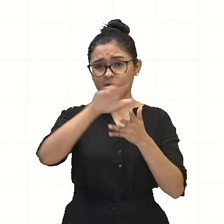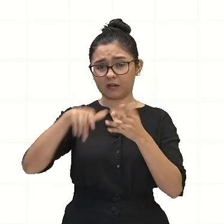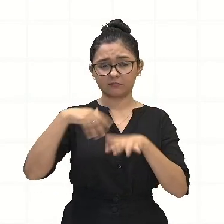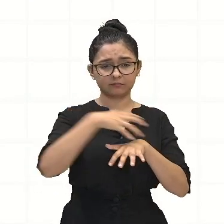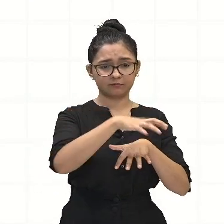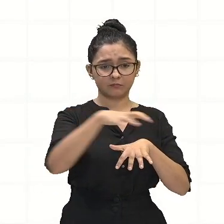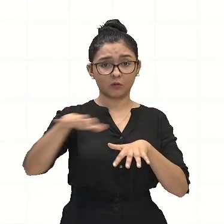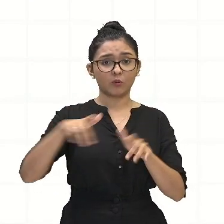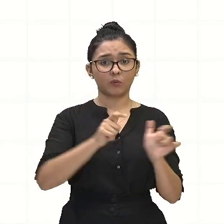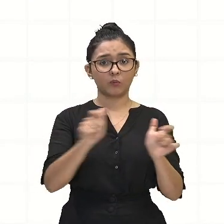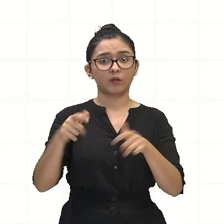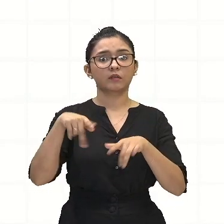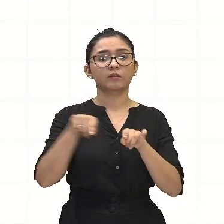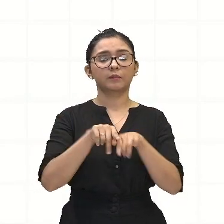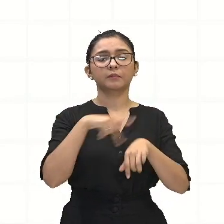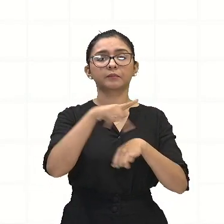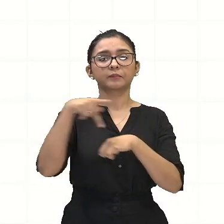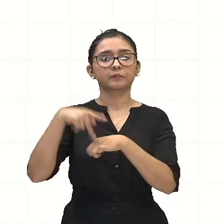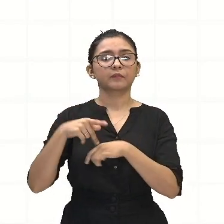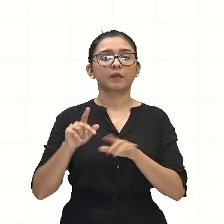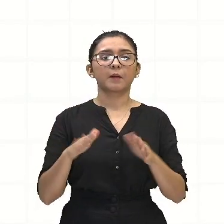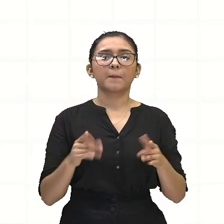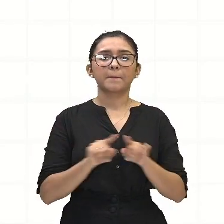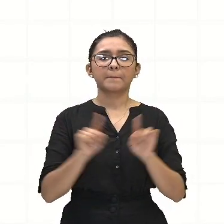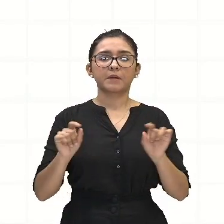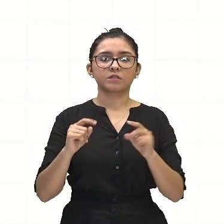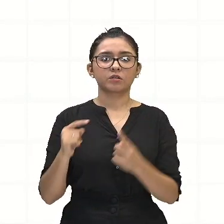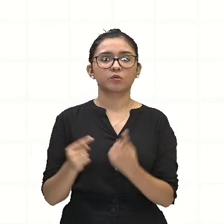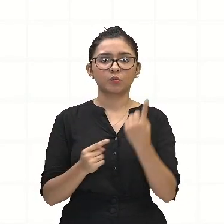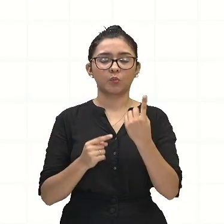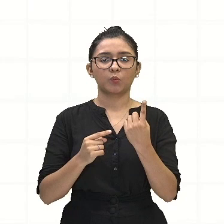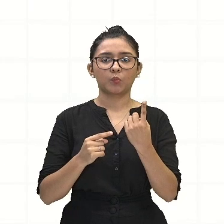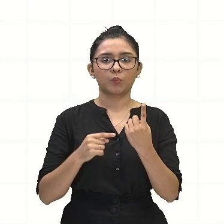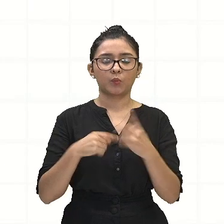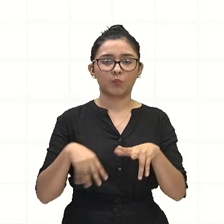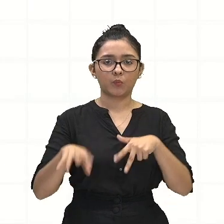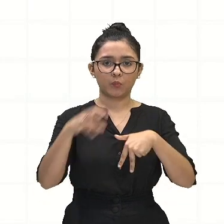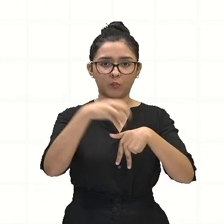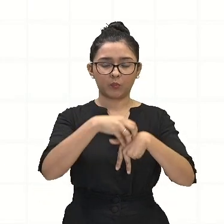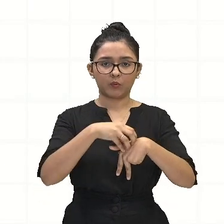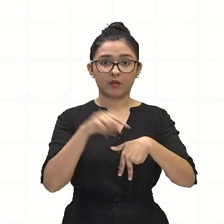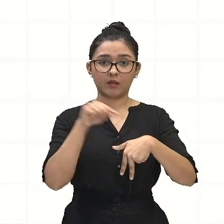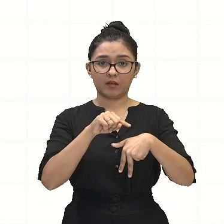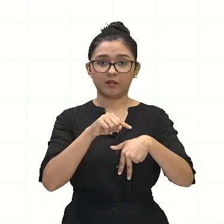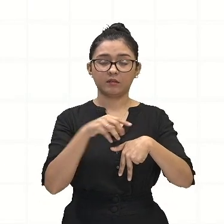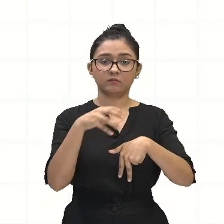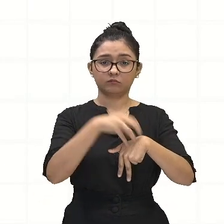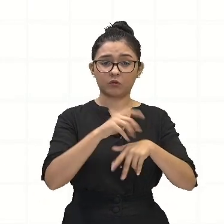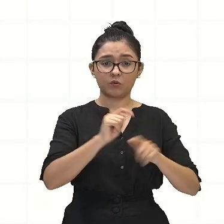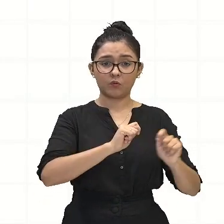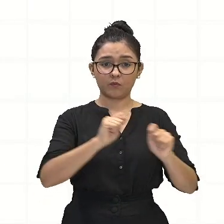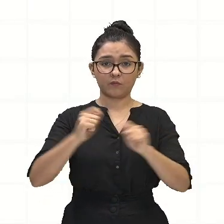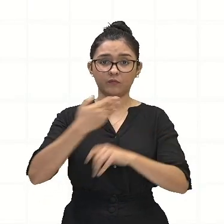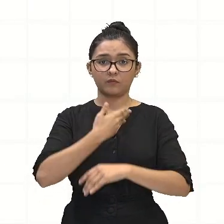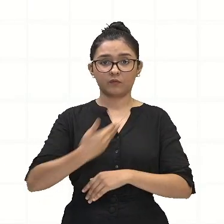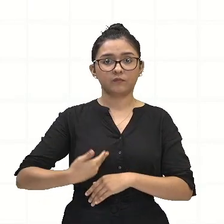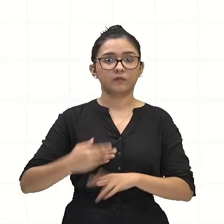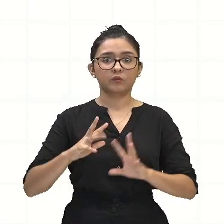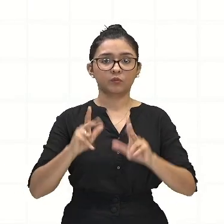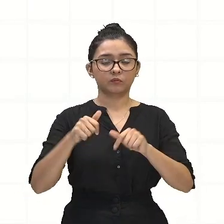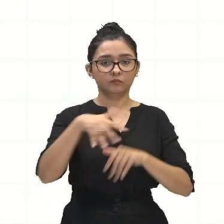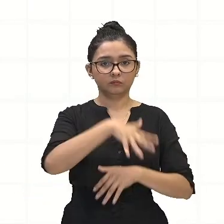regiões. Então, ele não é mais um rei dentre tantos. Ele é um rei que governa um